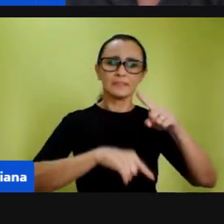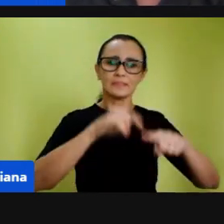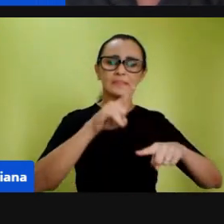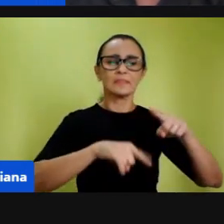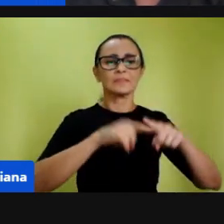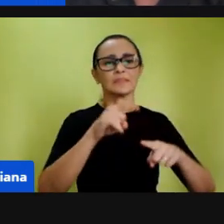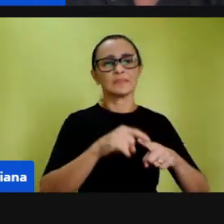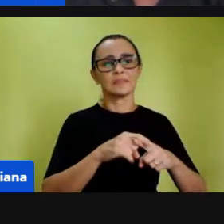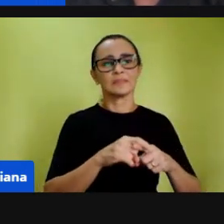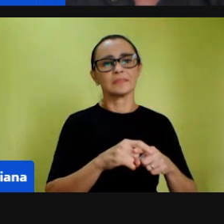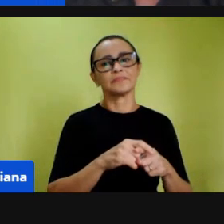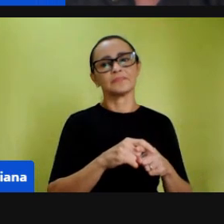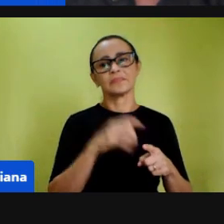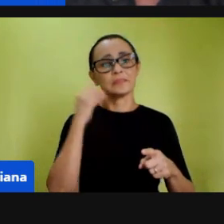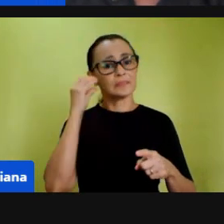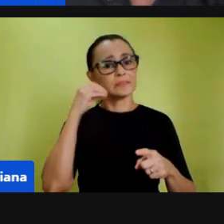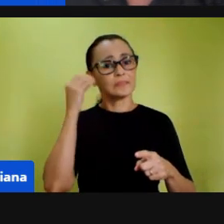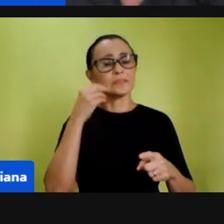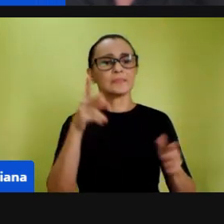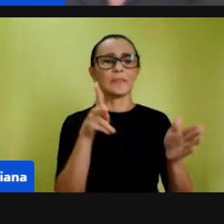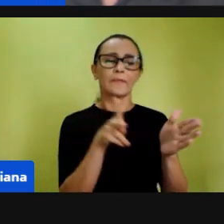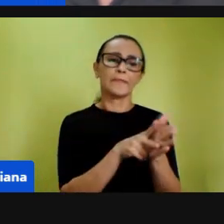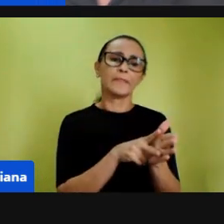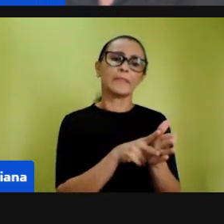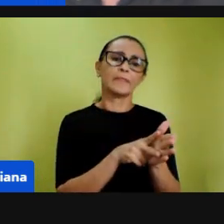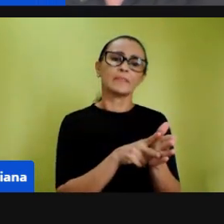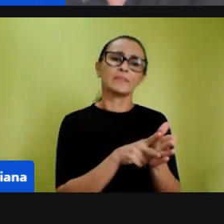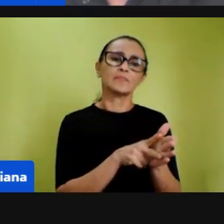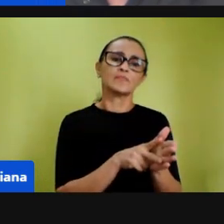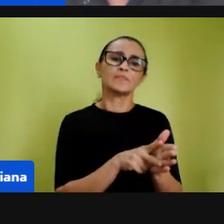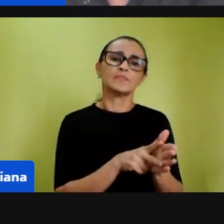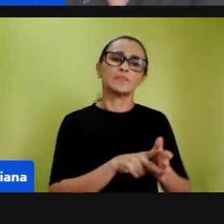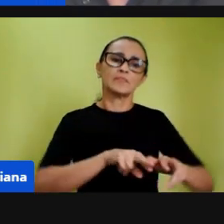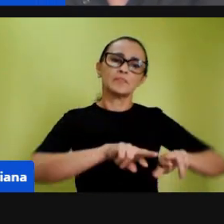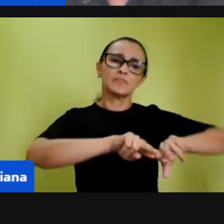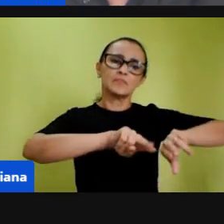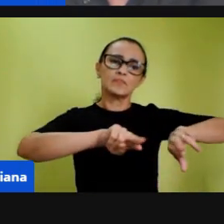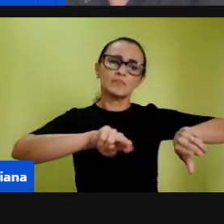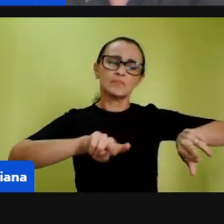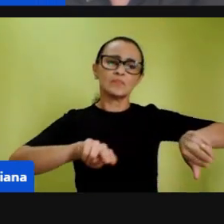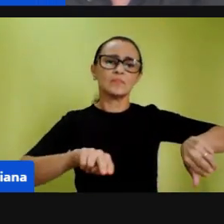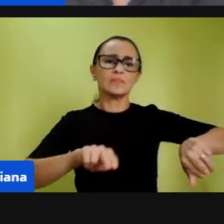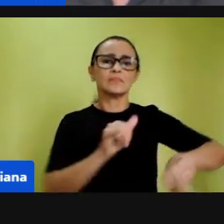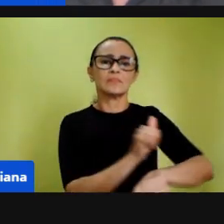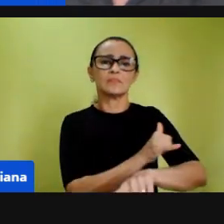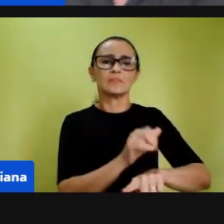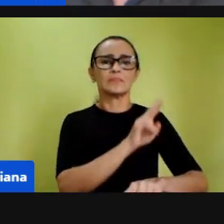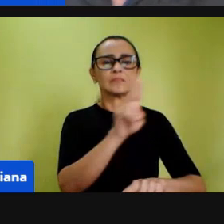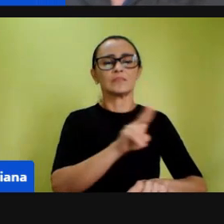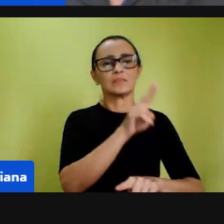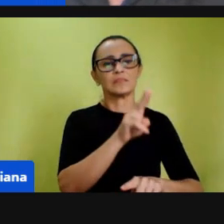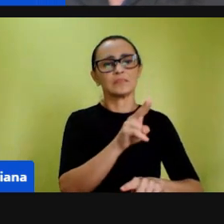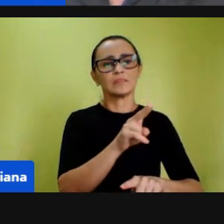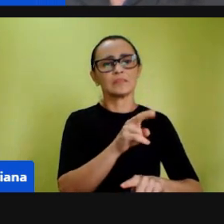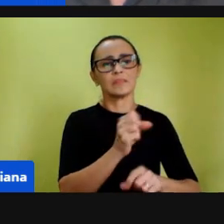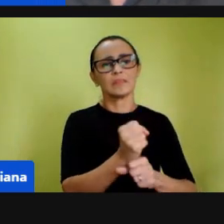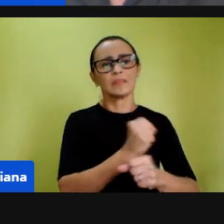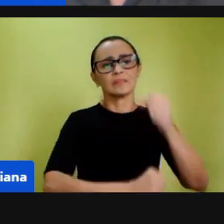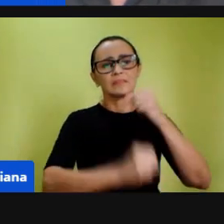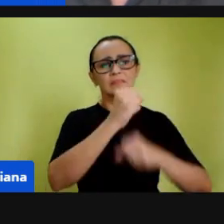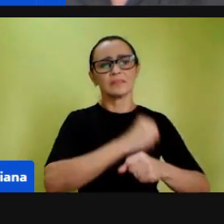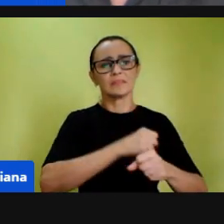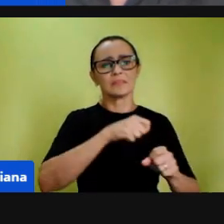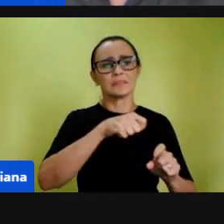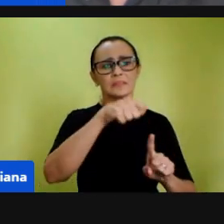própria, né, muitas ferramentas que hoje nós estamos utilizando, lá em março do ano passado, eu não